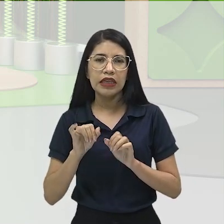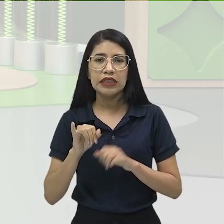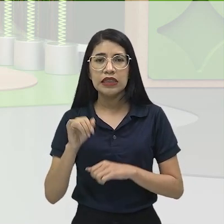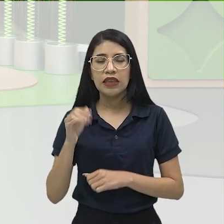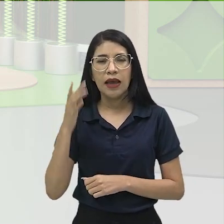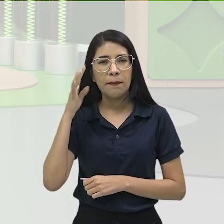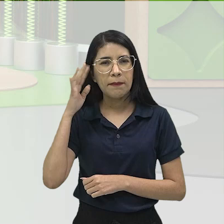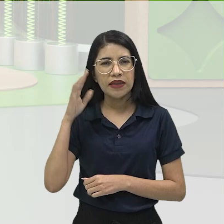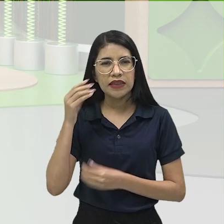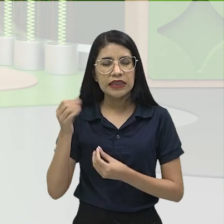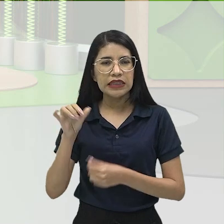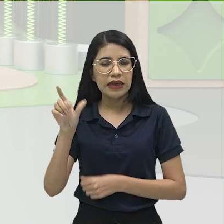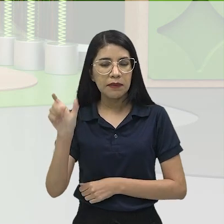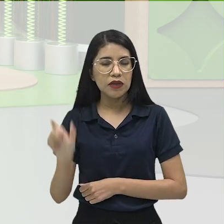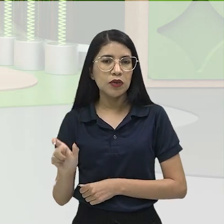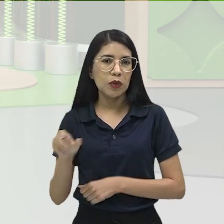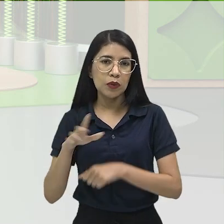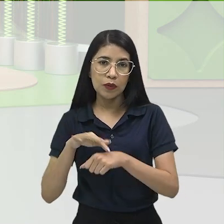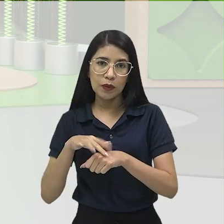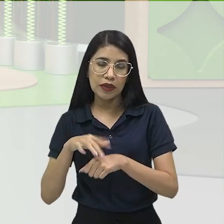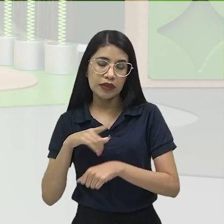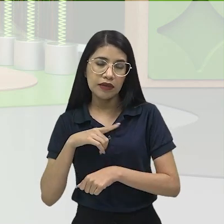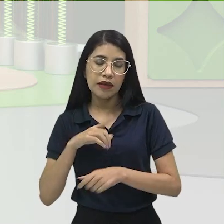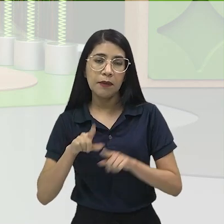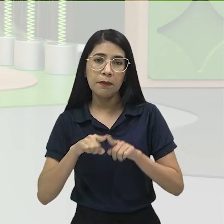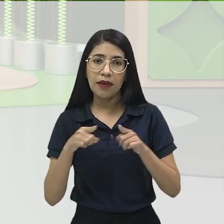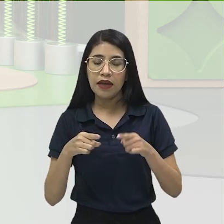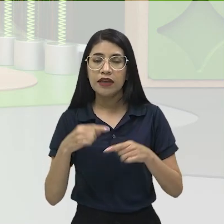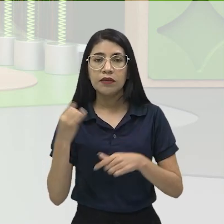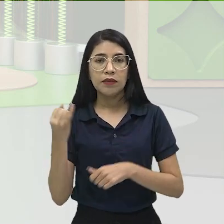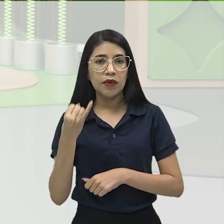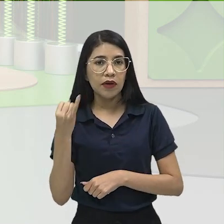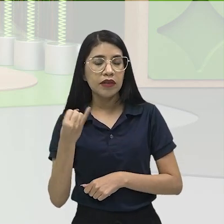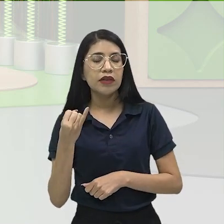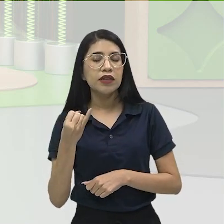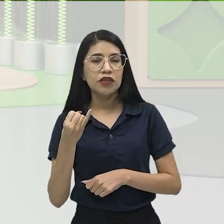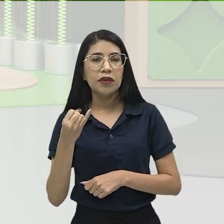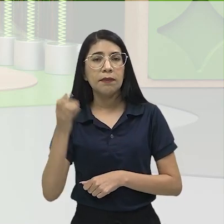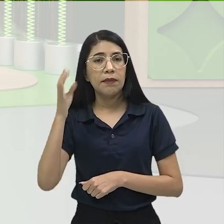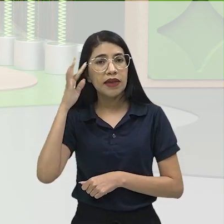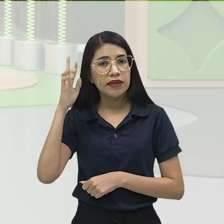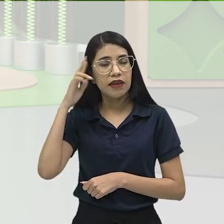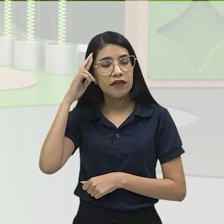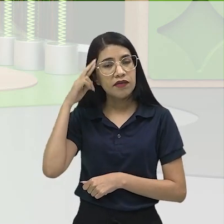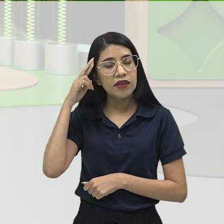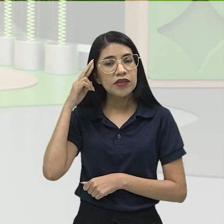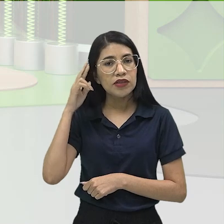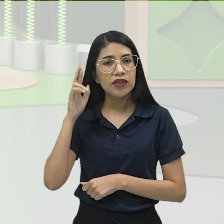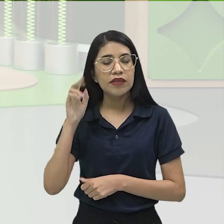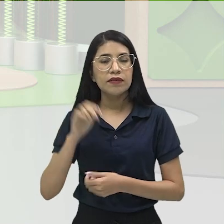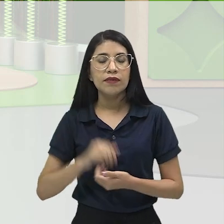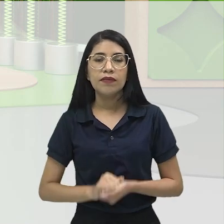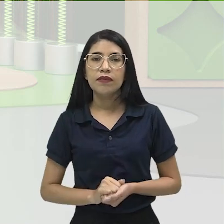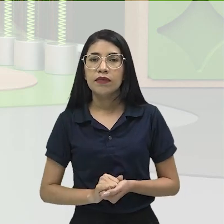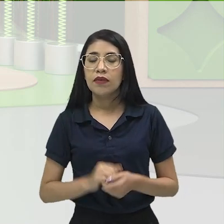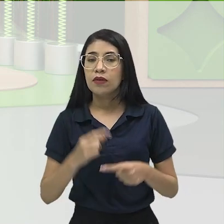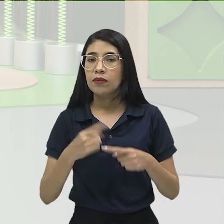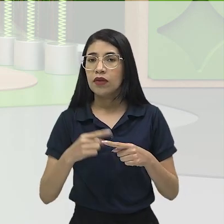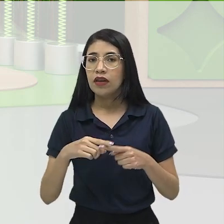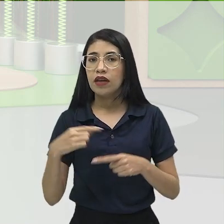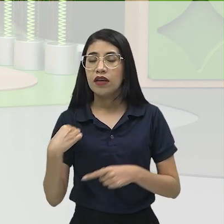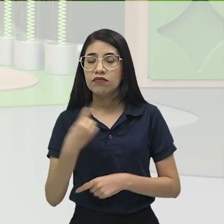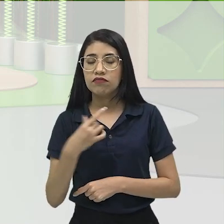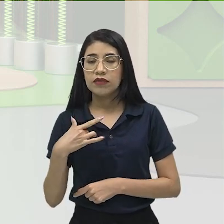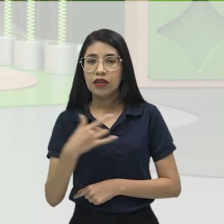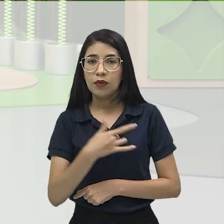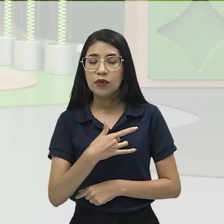pensar muito sobre isso, mas é o interessante que a gente sempre pense, né, reflita a respeito, porque a nossa